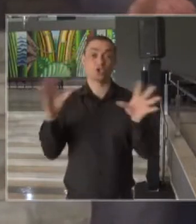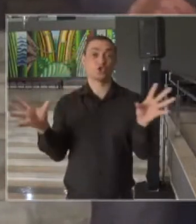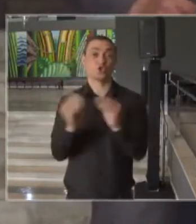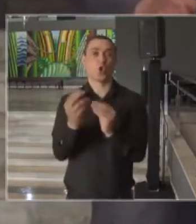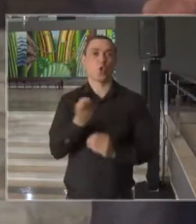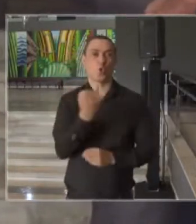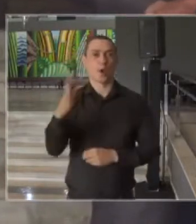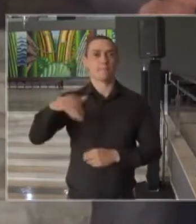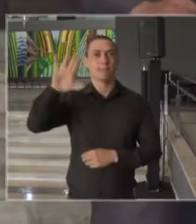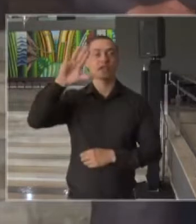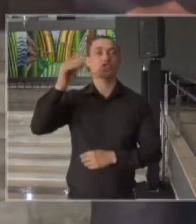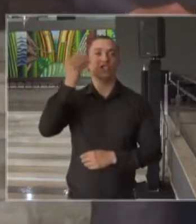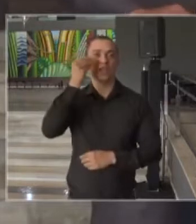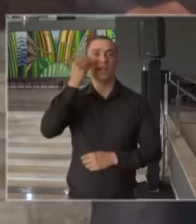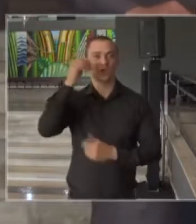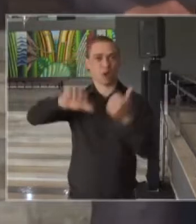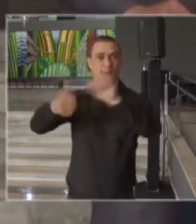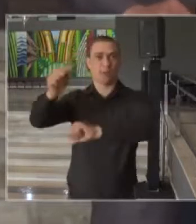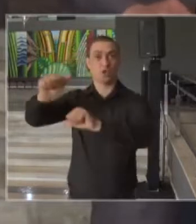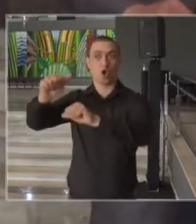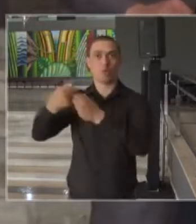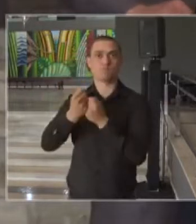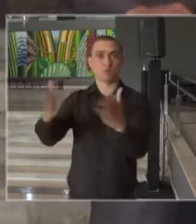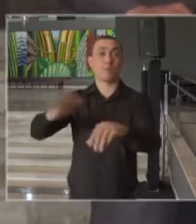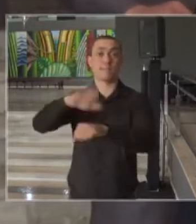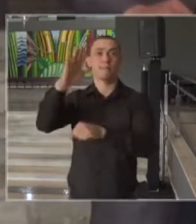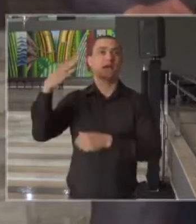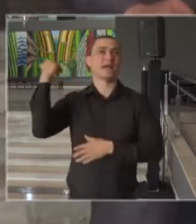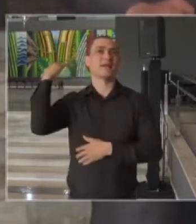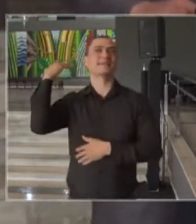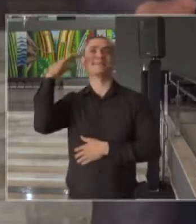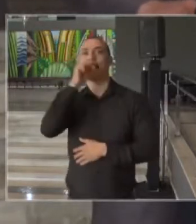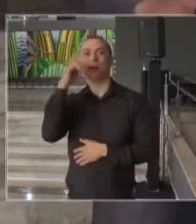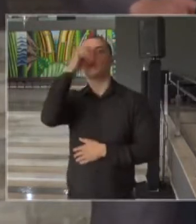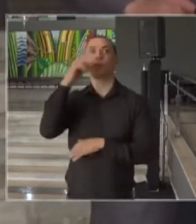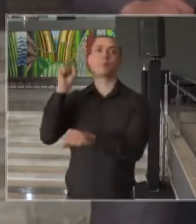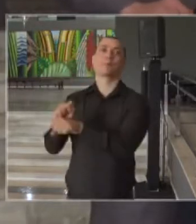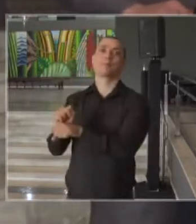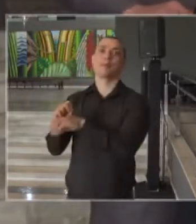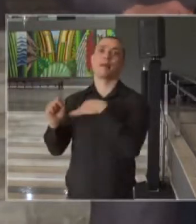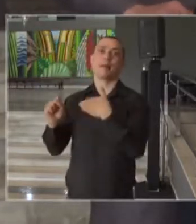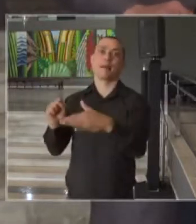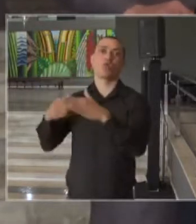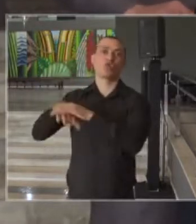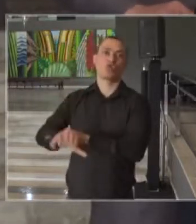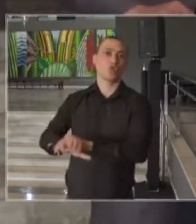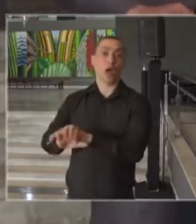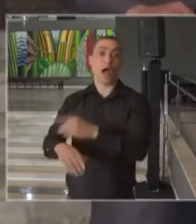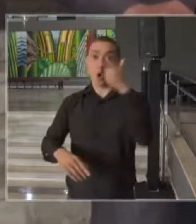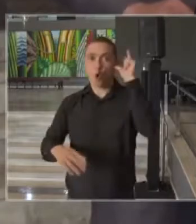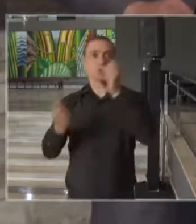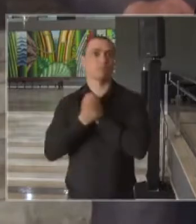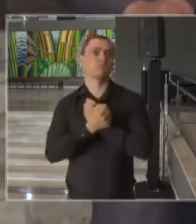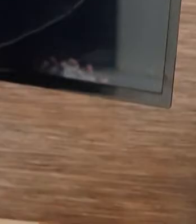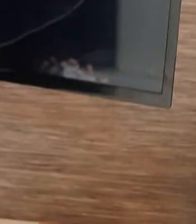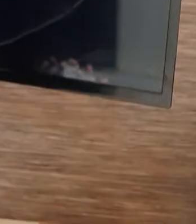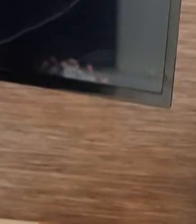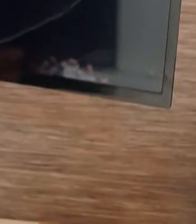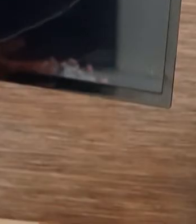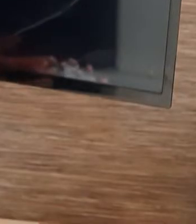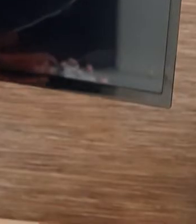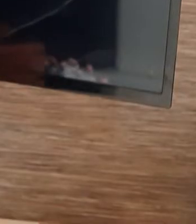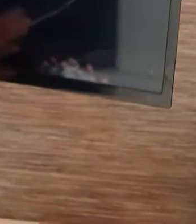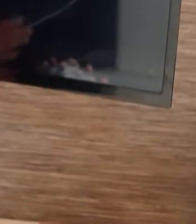um quantitativo de resultados dos laboratórios de dias que estavam com demanda reprimida e ontem sairão os resultados